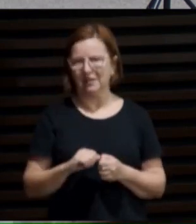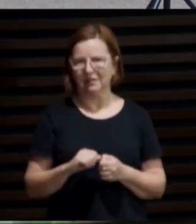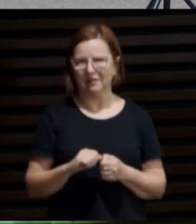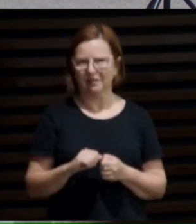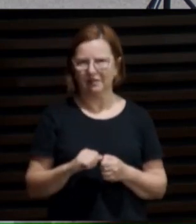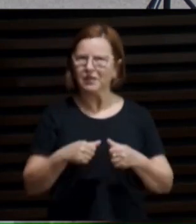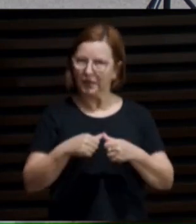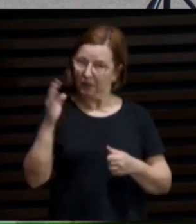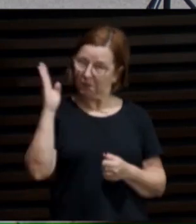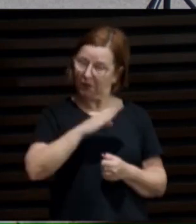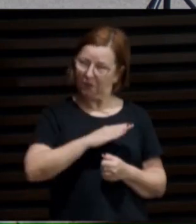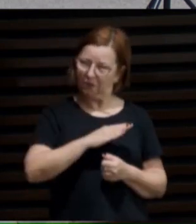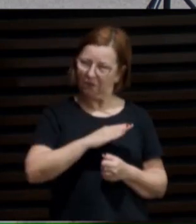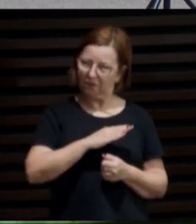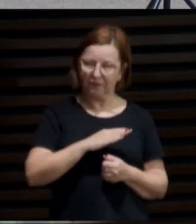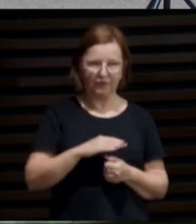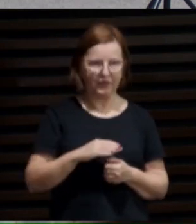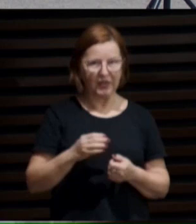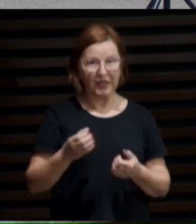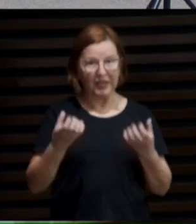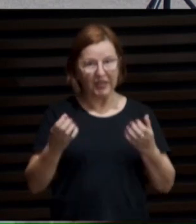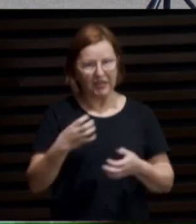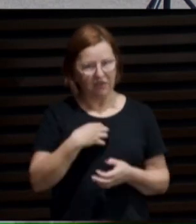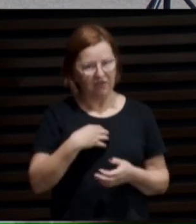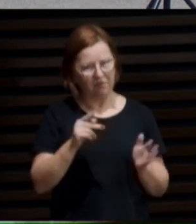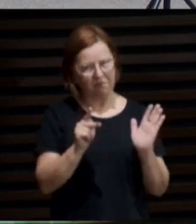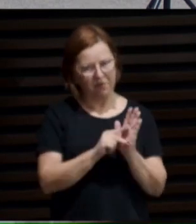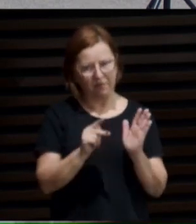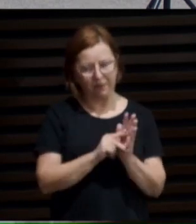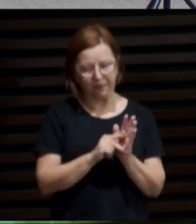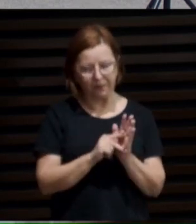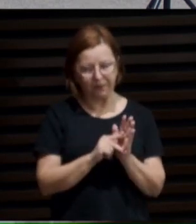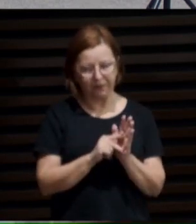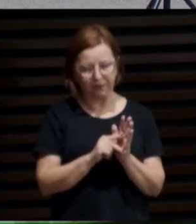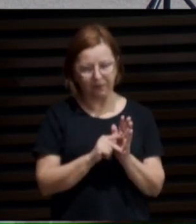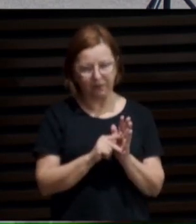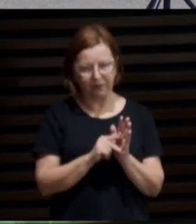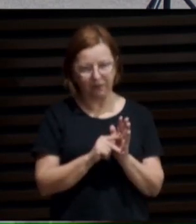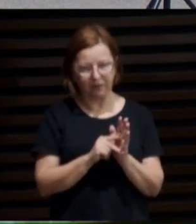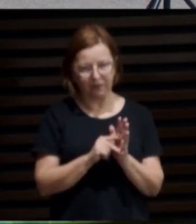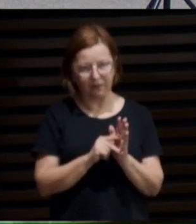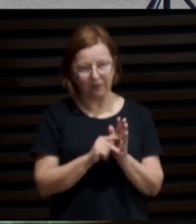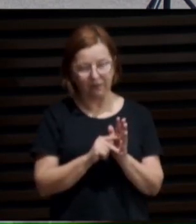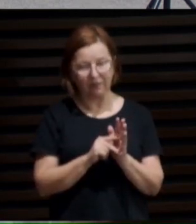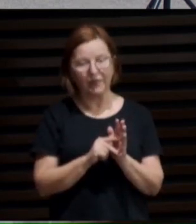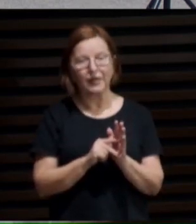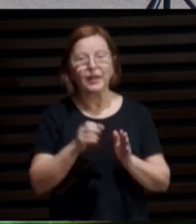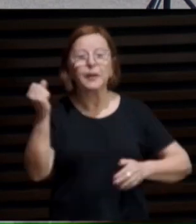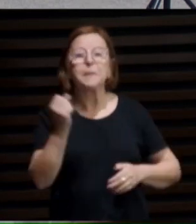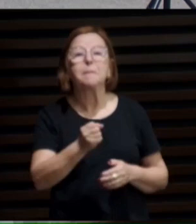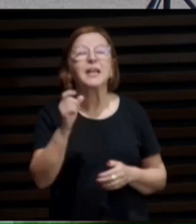Ele ainda quer o jeito dele. Ele briga por isso. E aí ele pega e sacrifica o seu irmão.